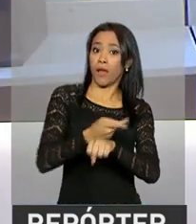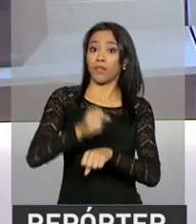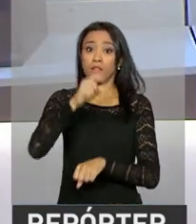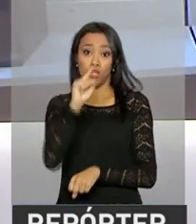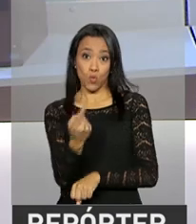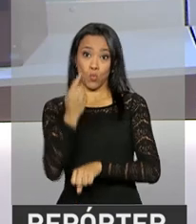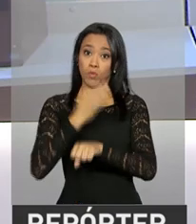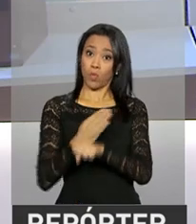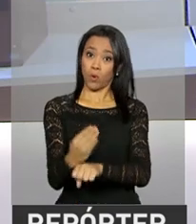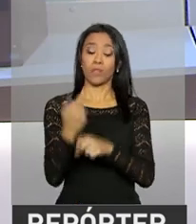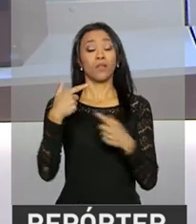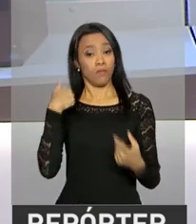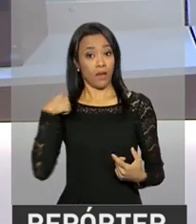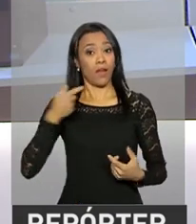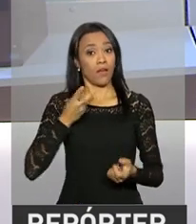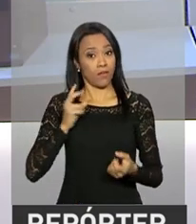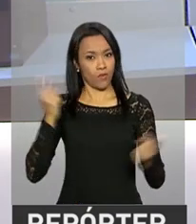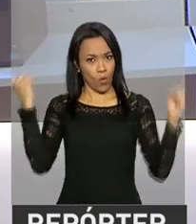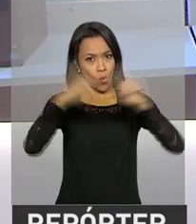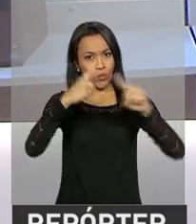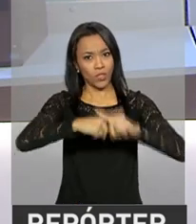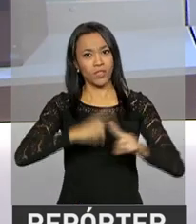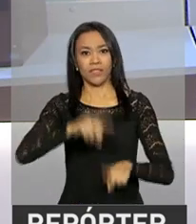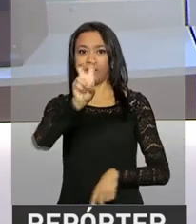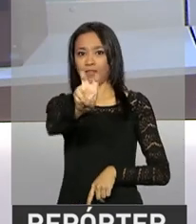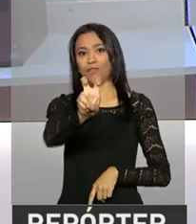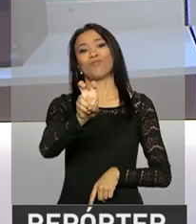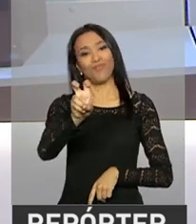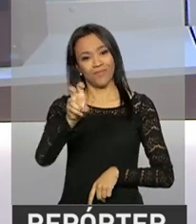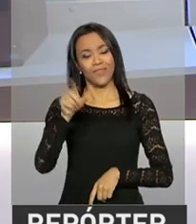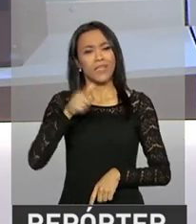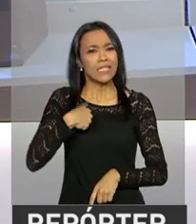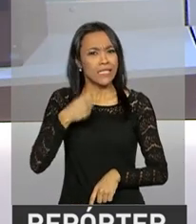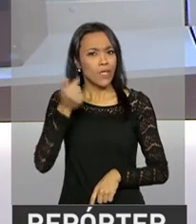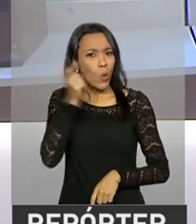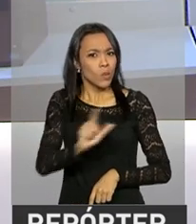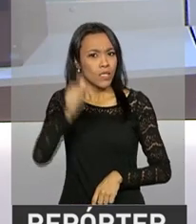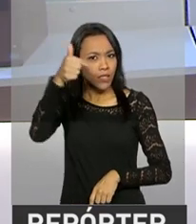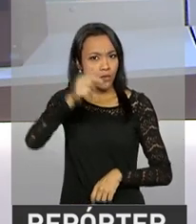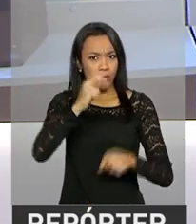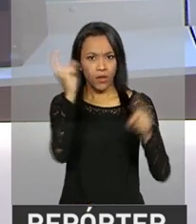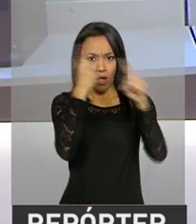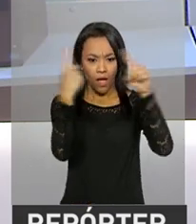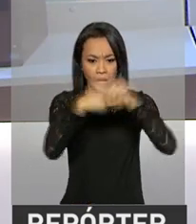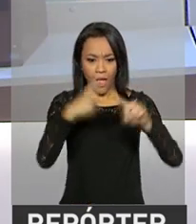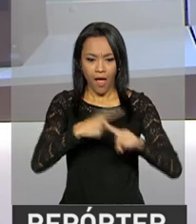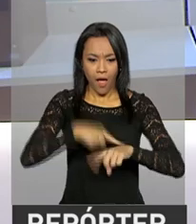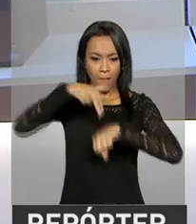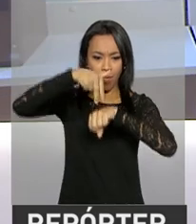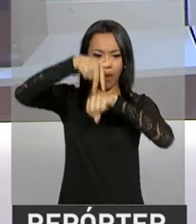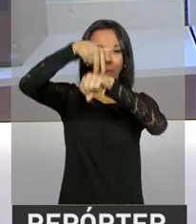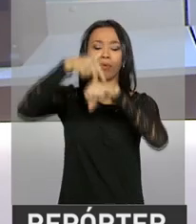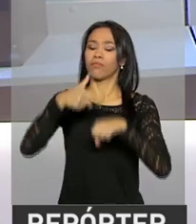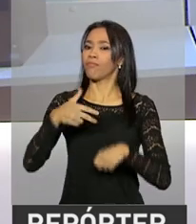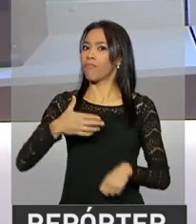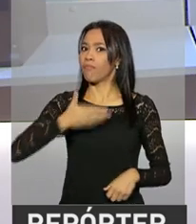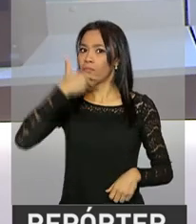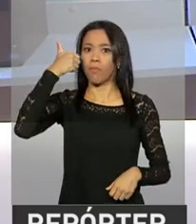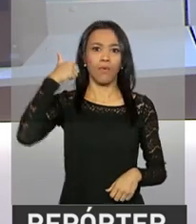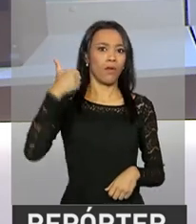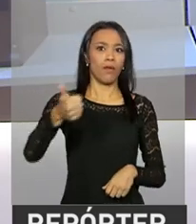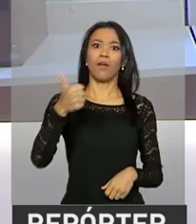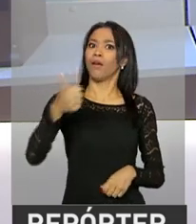O brasileiro ainda vai competir em 5 provas e, caso suba ao pódio em todas elas, será o maior medalhista da